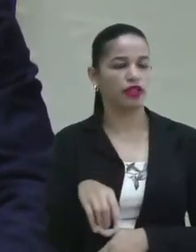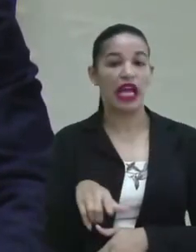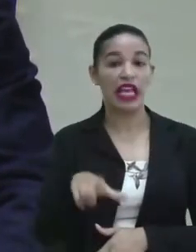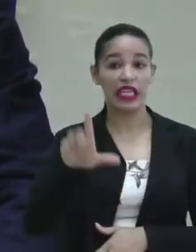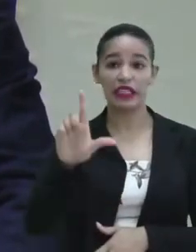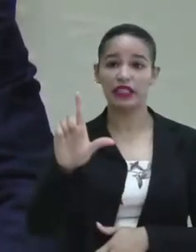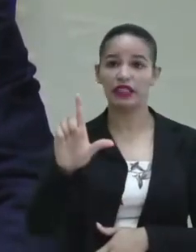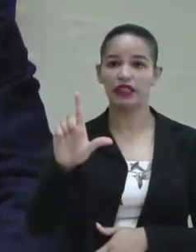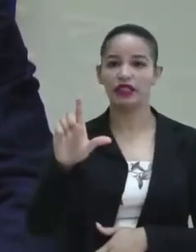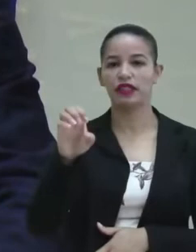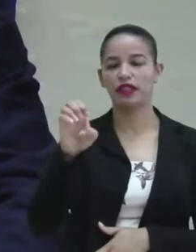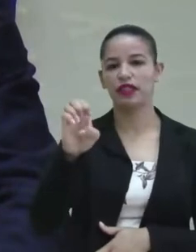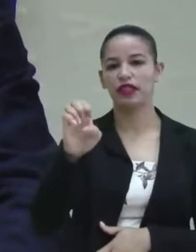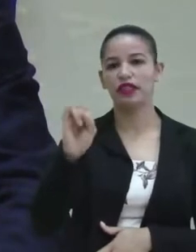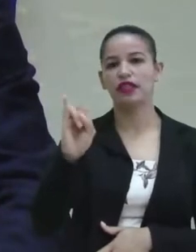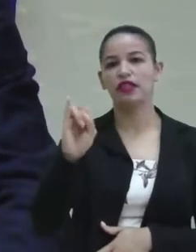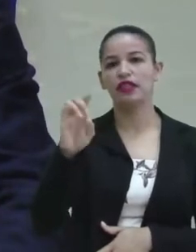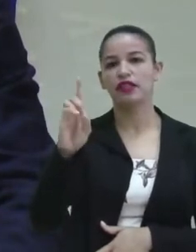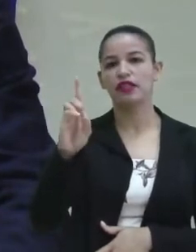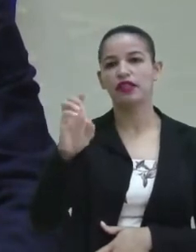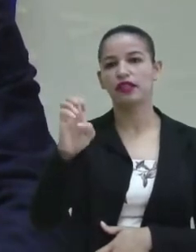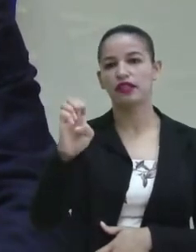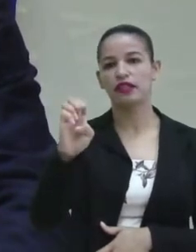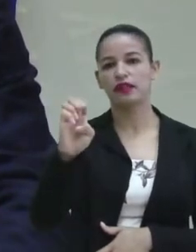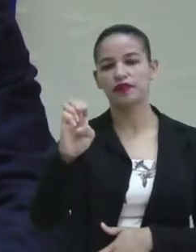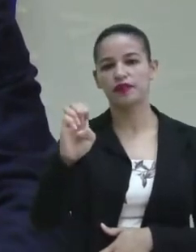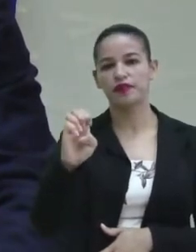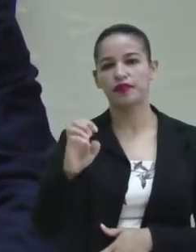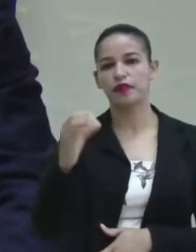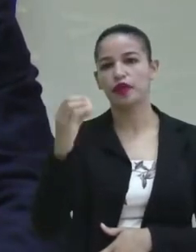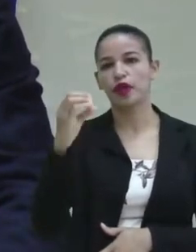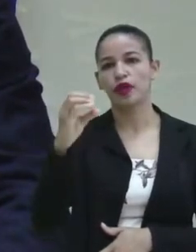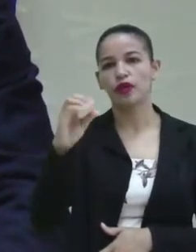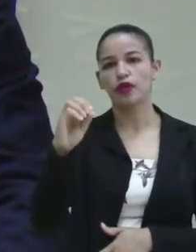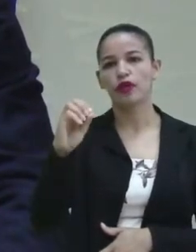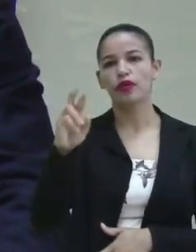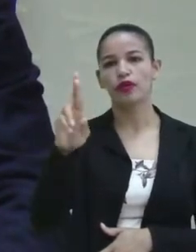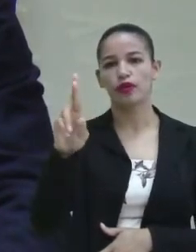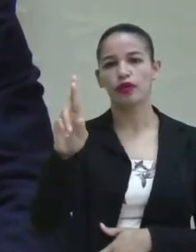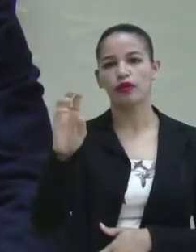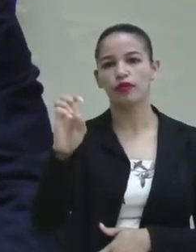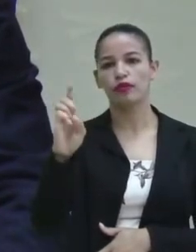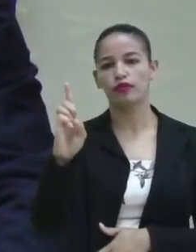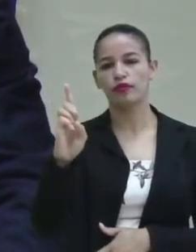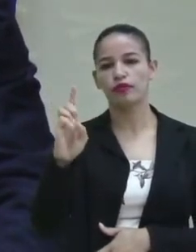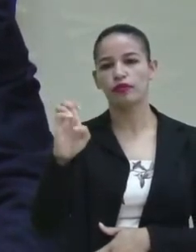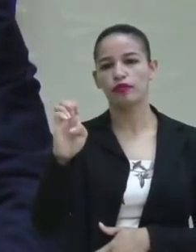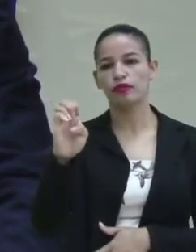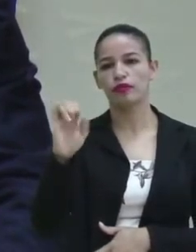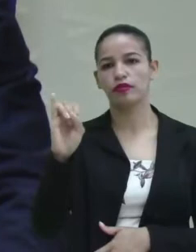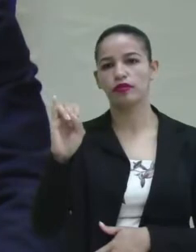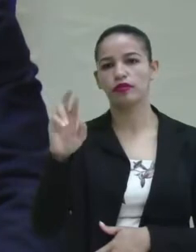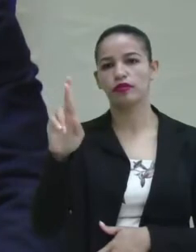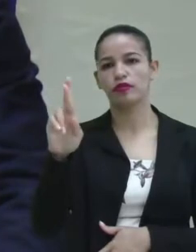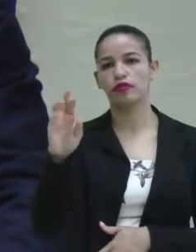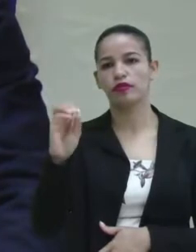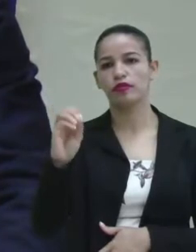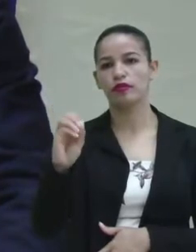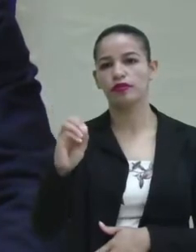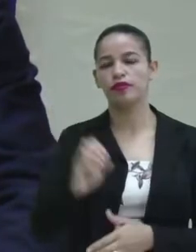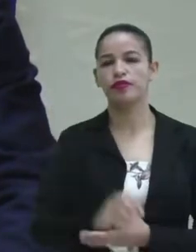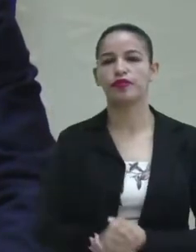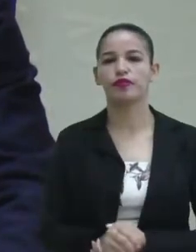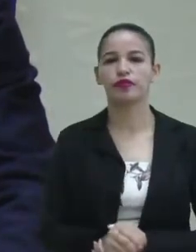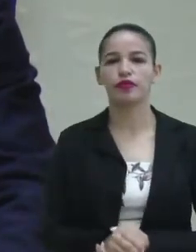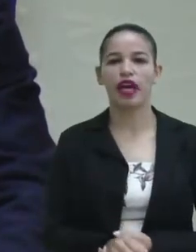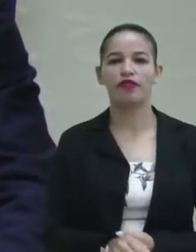nosso abraço. Também a Adriana Braga, esposa de Pupu, a Juliana Gonçalves, as minhas